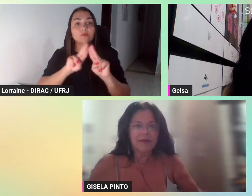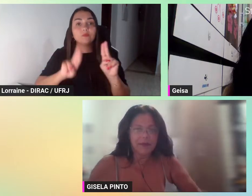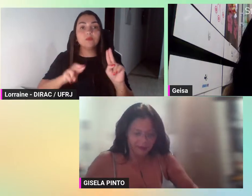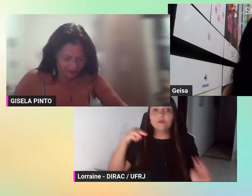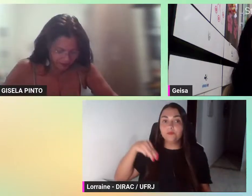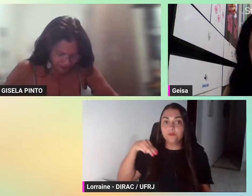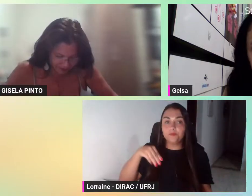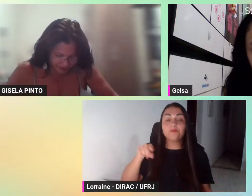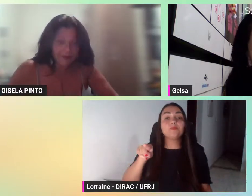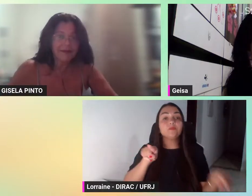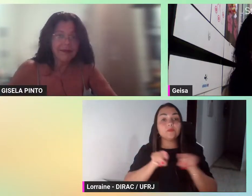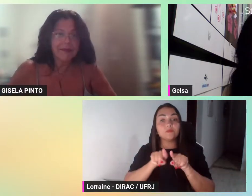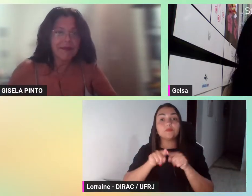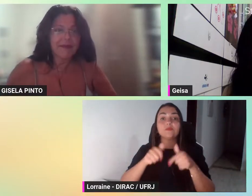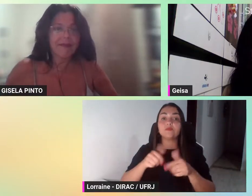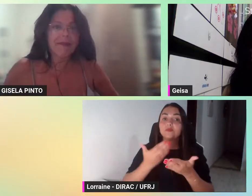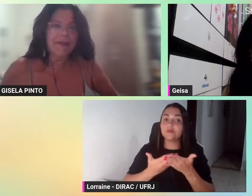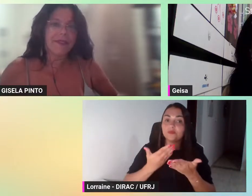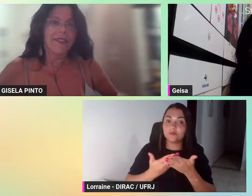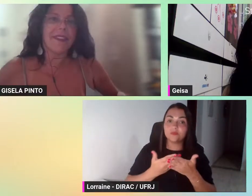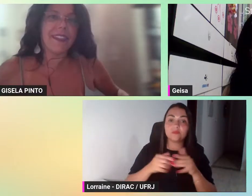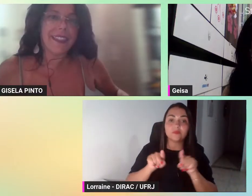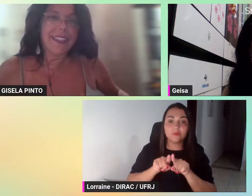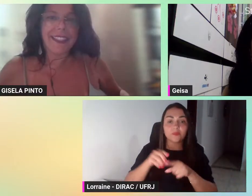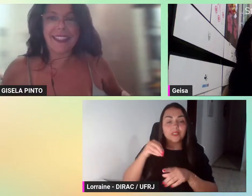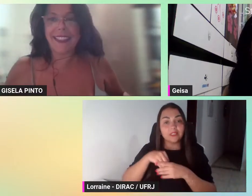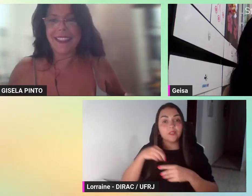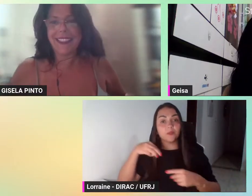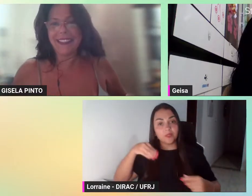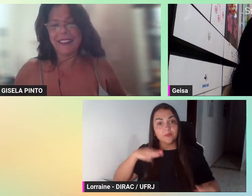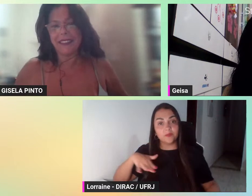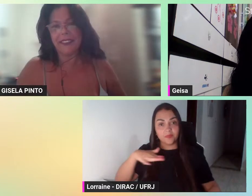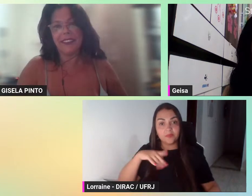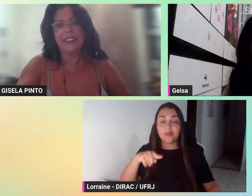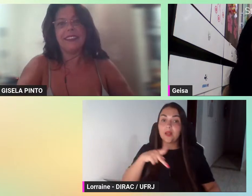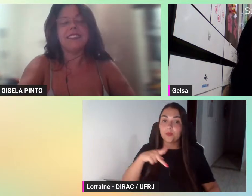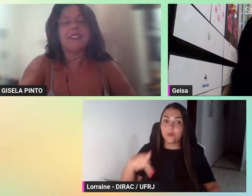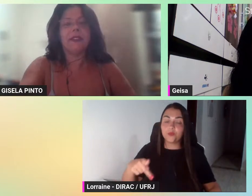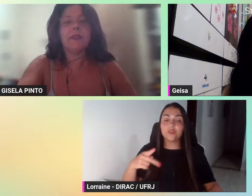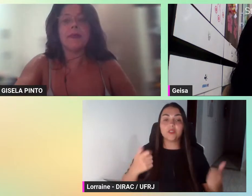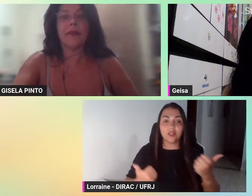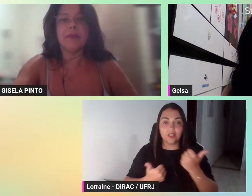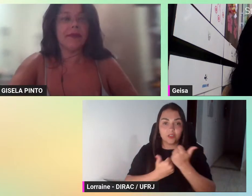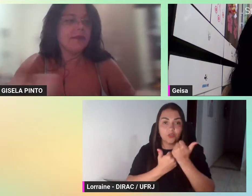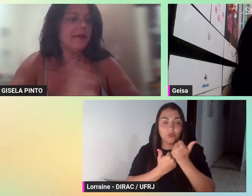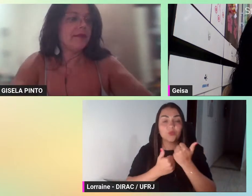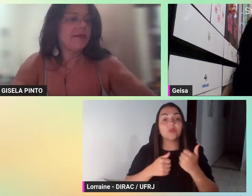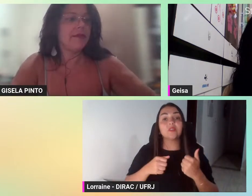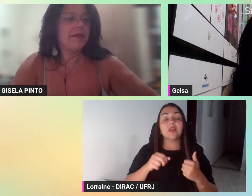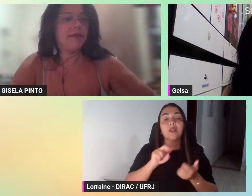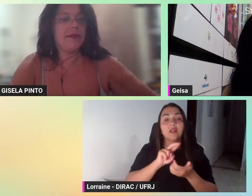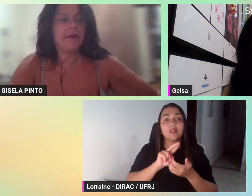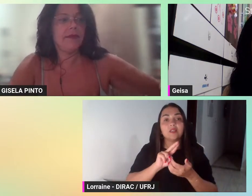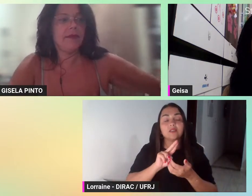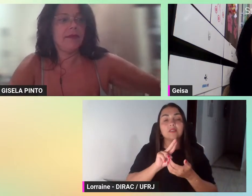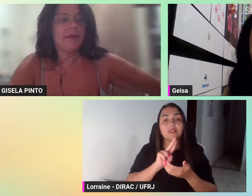estágio pós-doutoral lá no PEMAT também. É professora adjunta da Universidade Federal Rural do Rio de